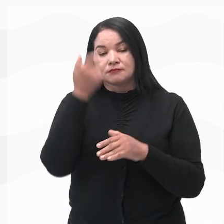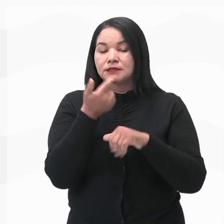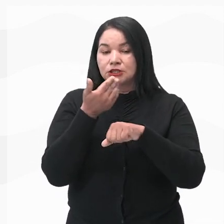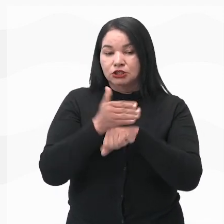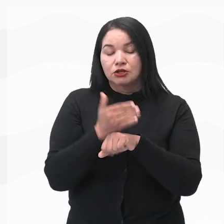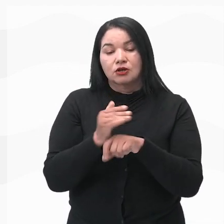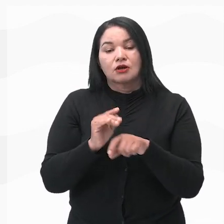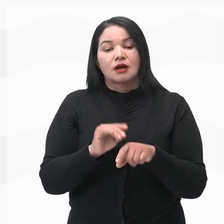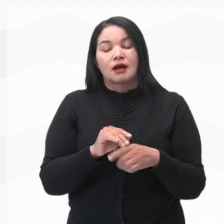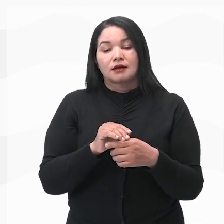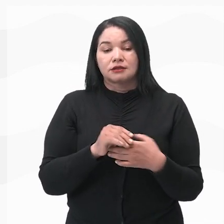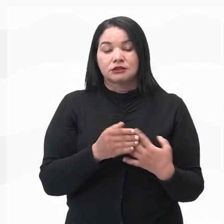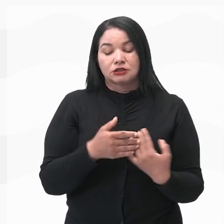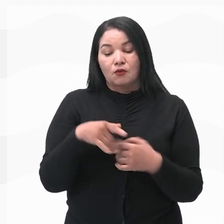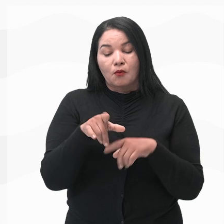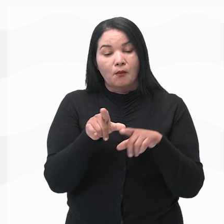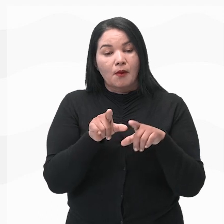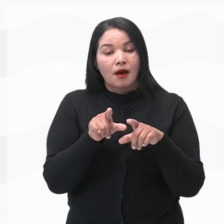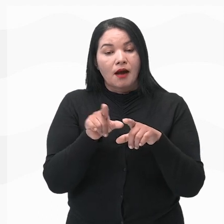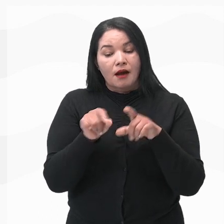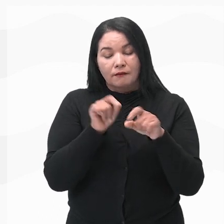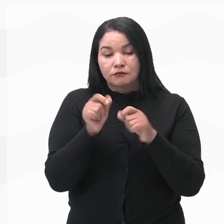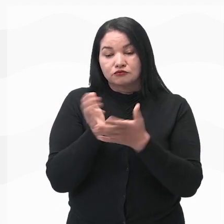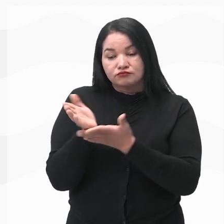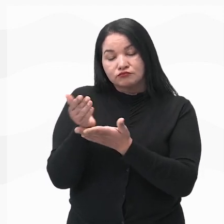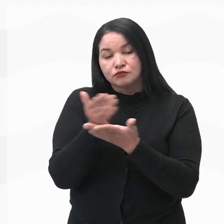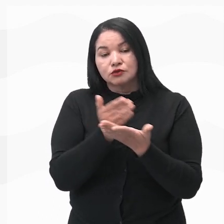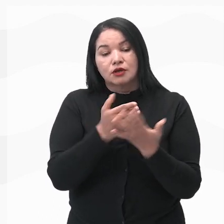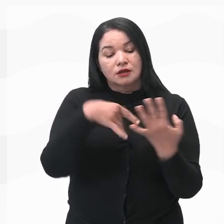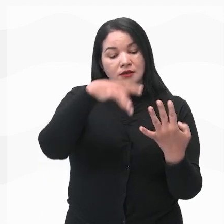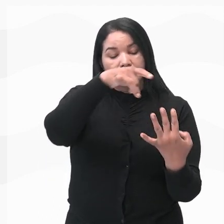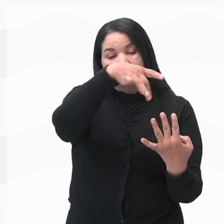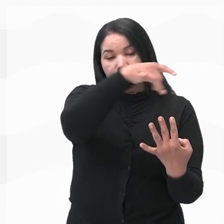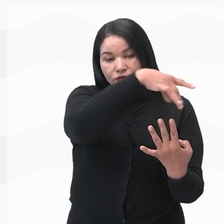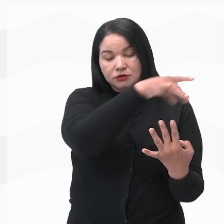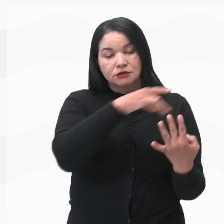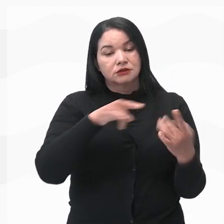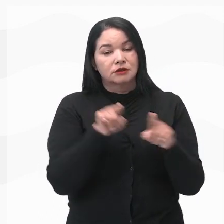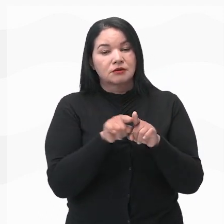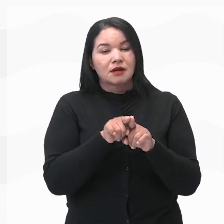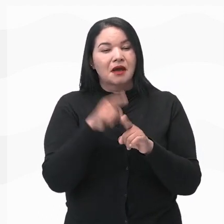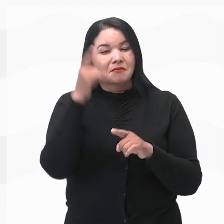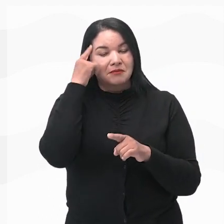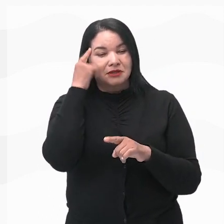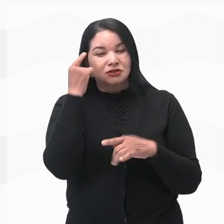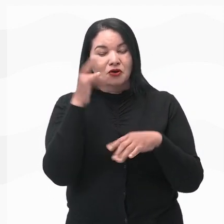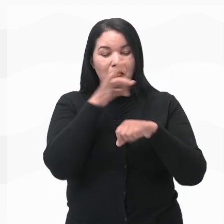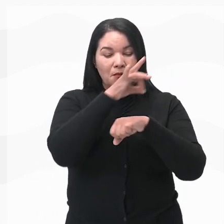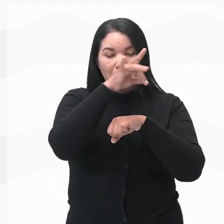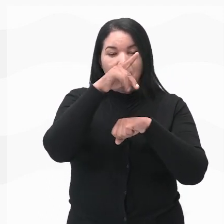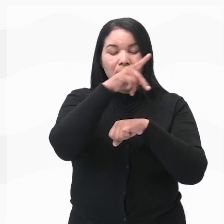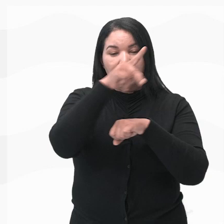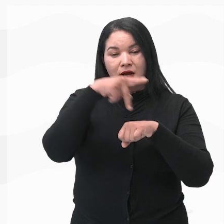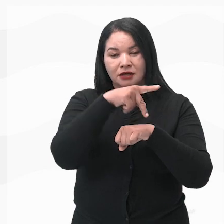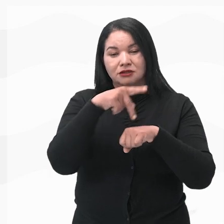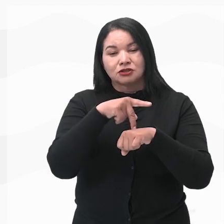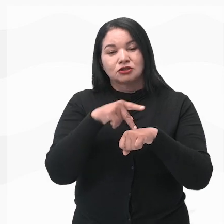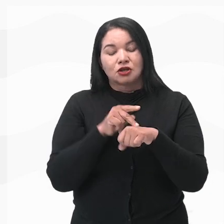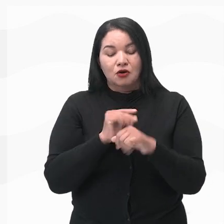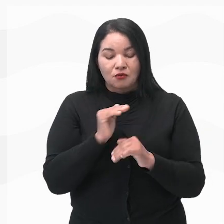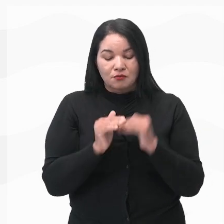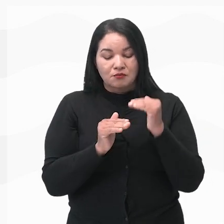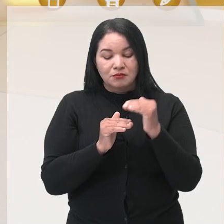coleta seletiva, né, quando pensamos no nosso país, de um modo geral, ela é um processo ainda